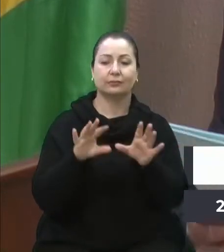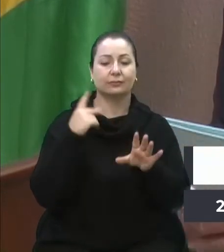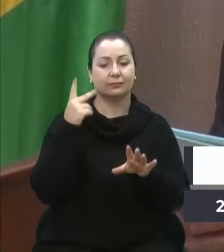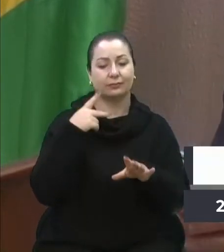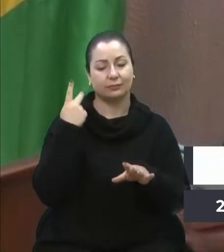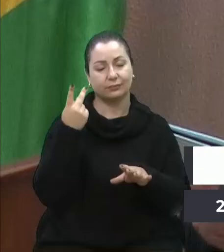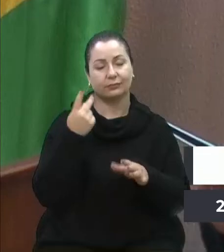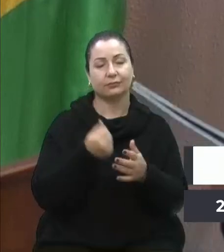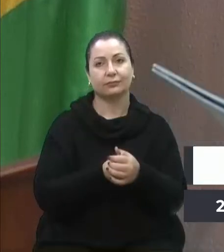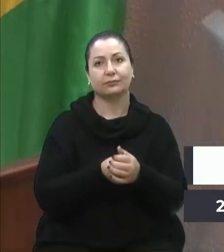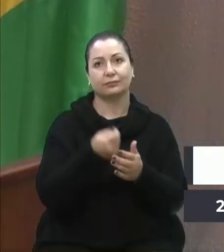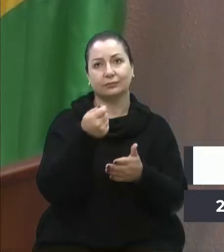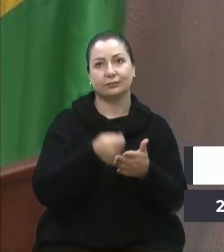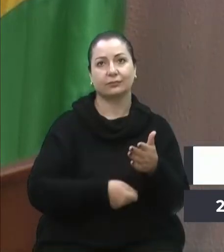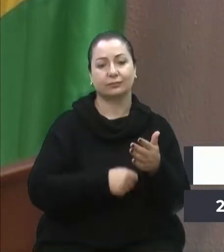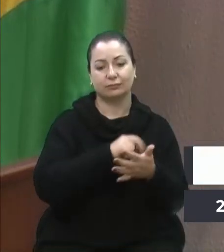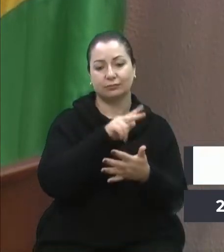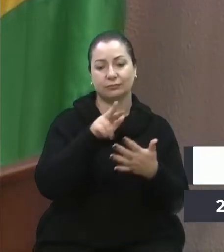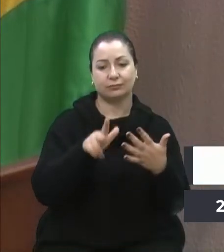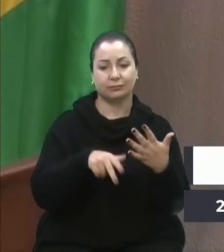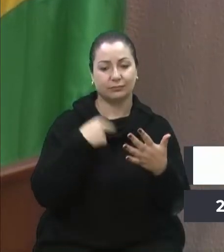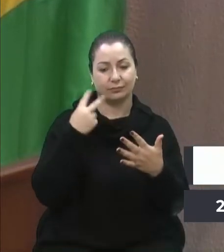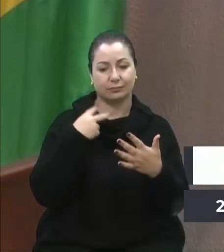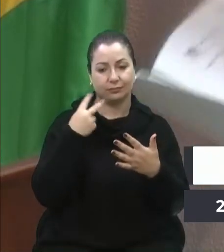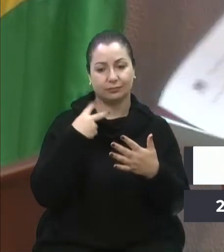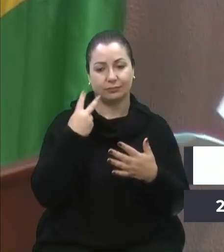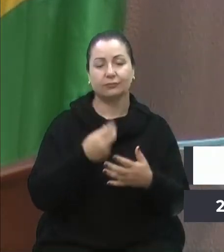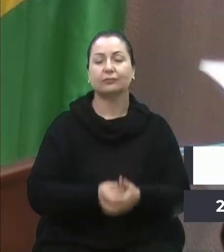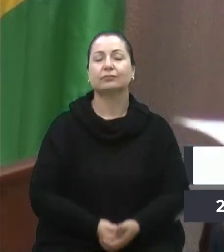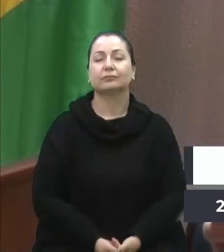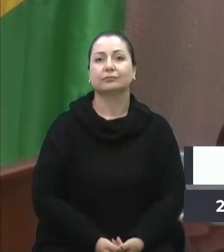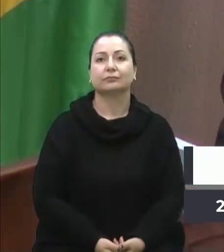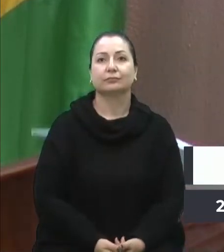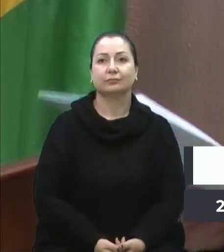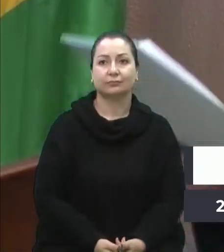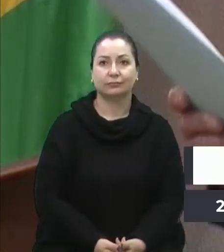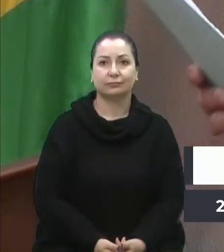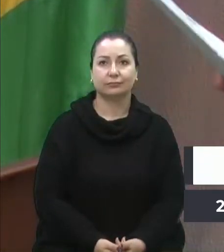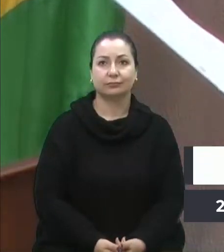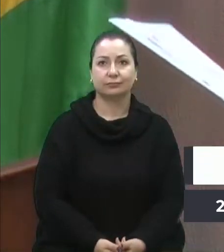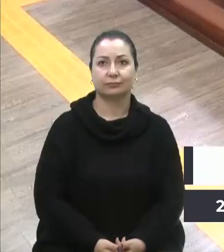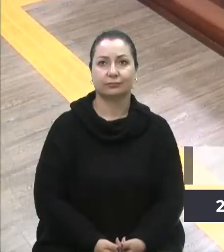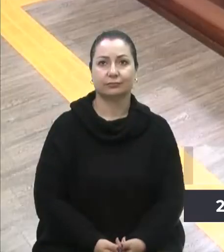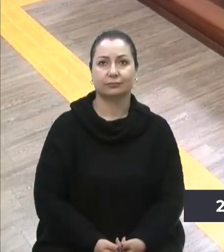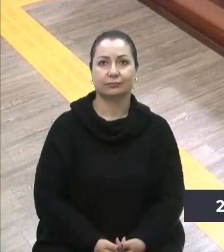Marisol Santos e Maurício Scalco. Era isso, senhora presidente.